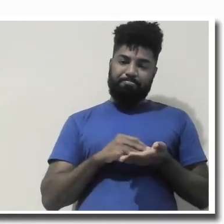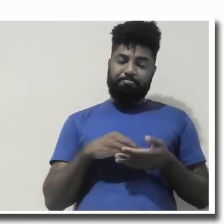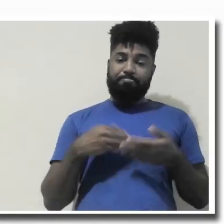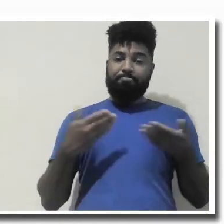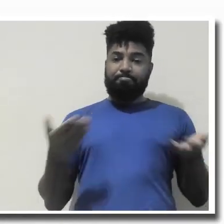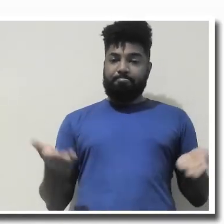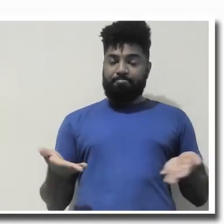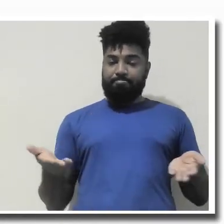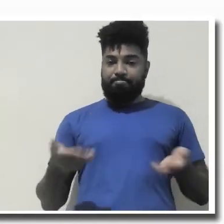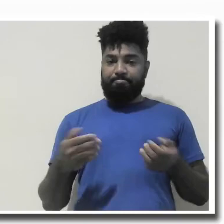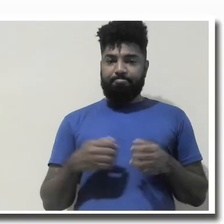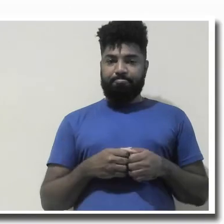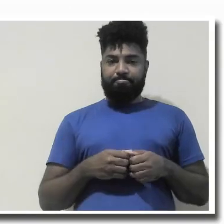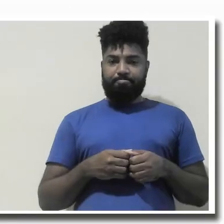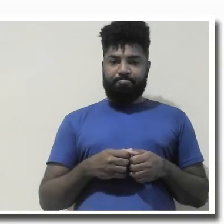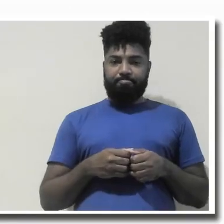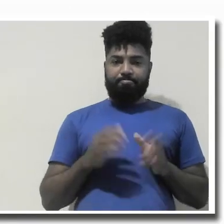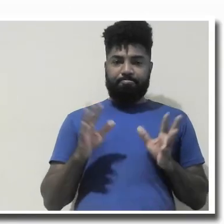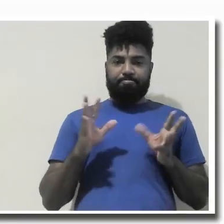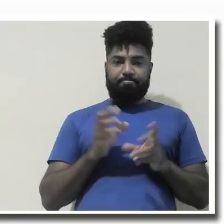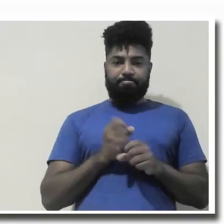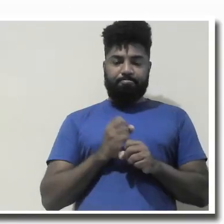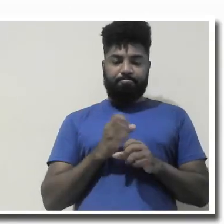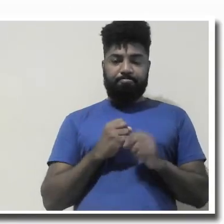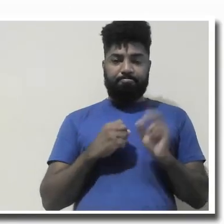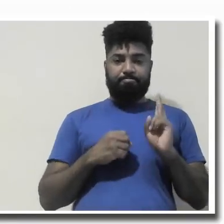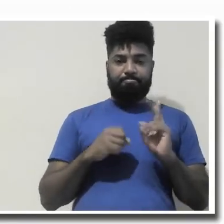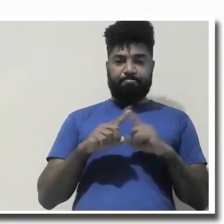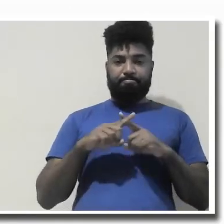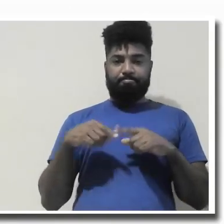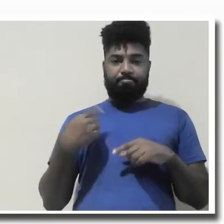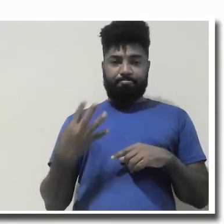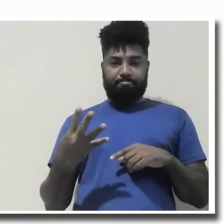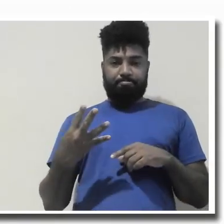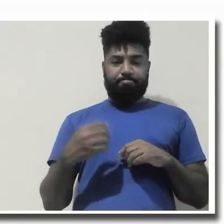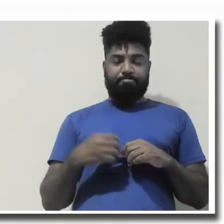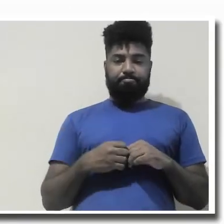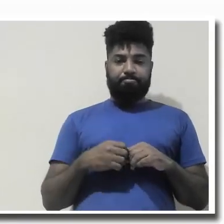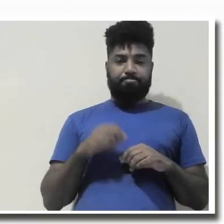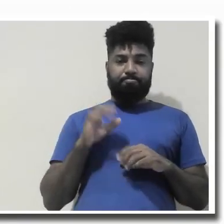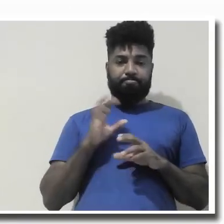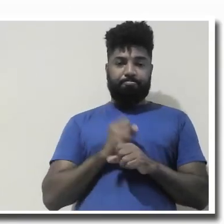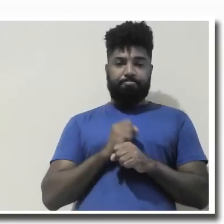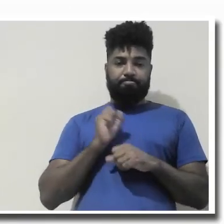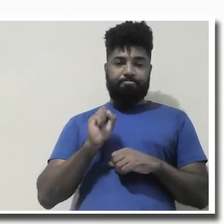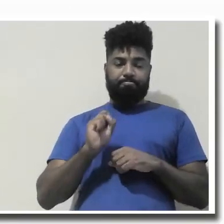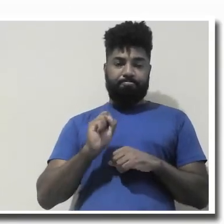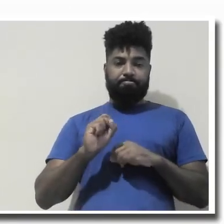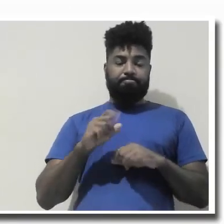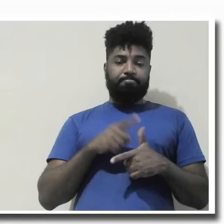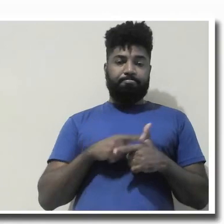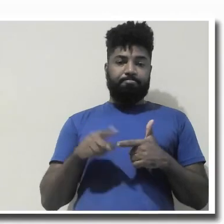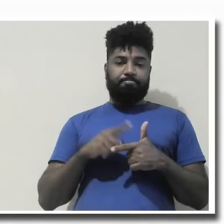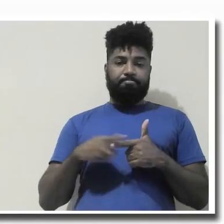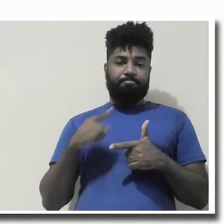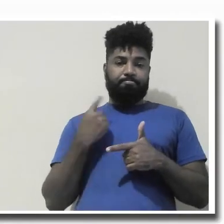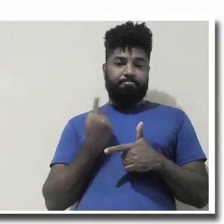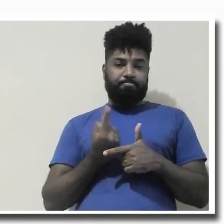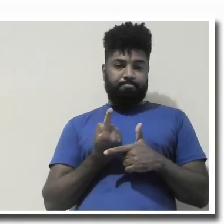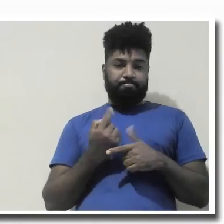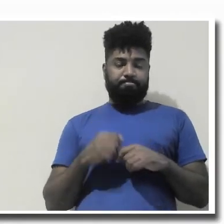Agora, calculemos 2 vezes 4, que é 8, dividido por 1,